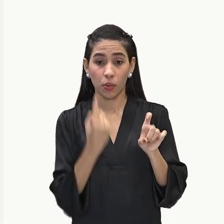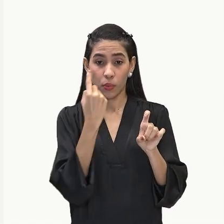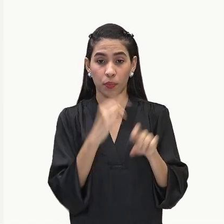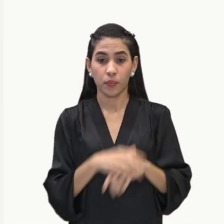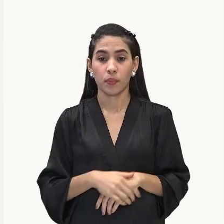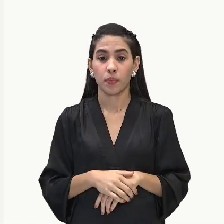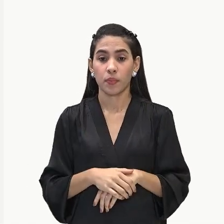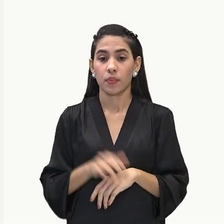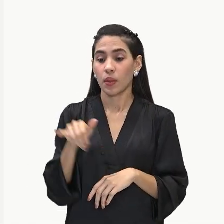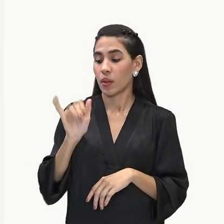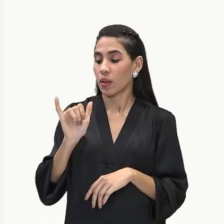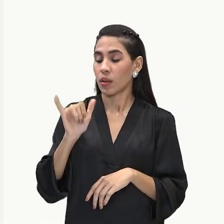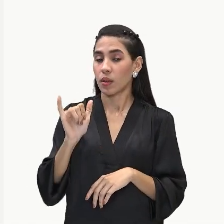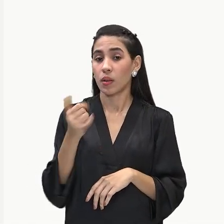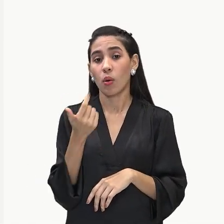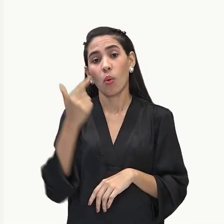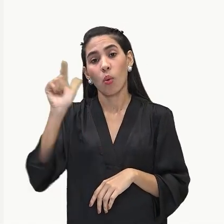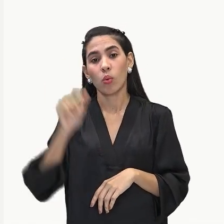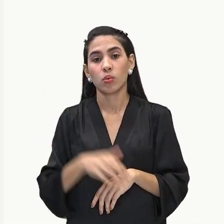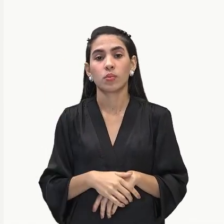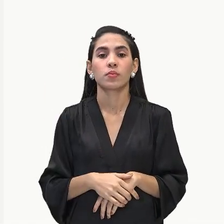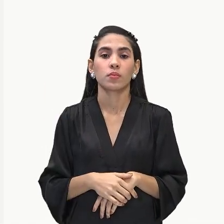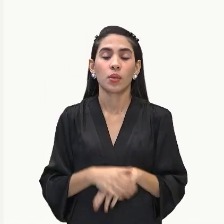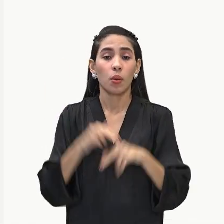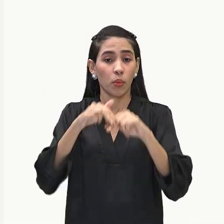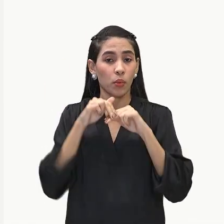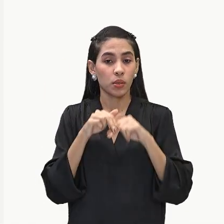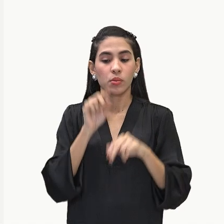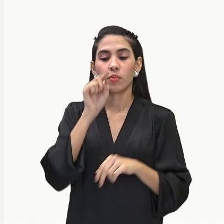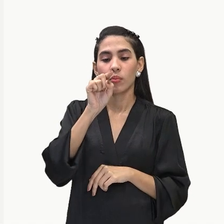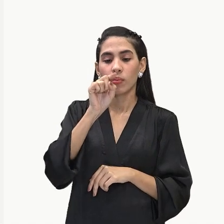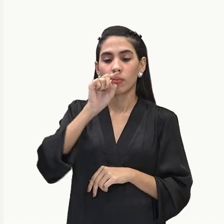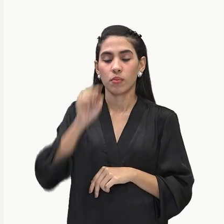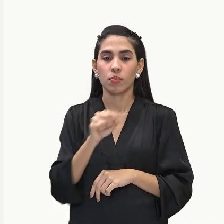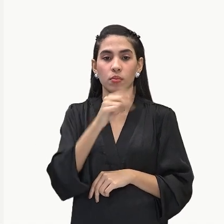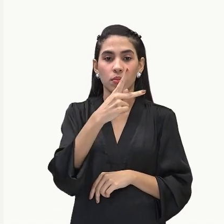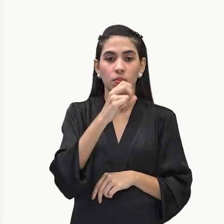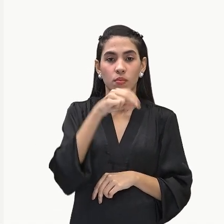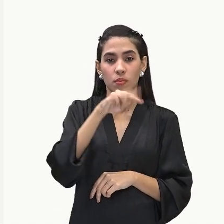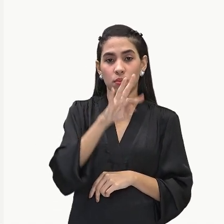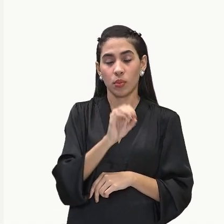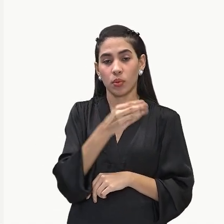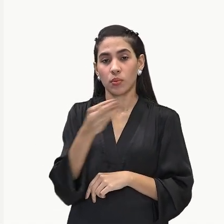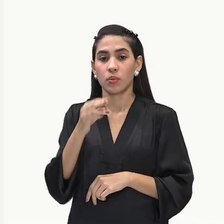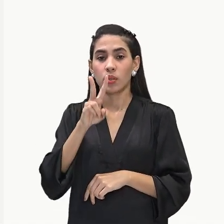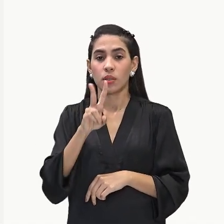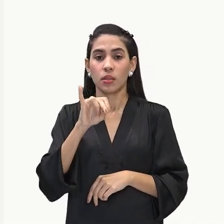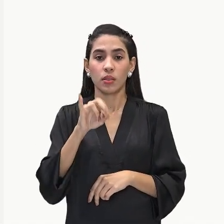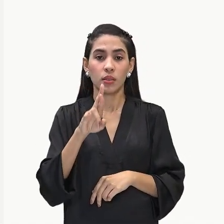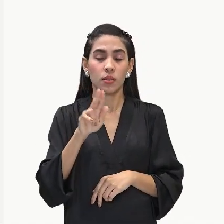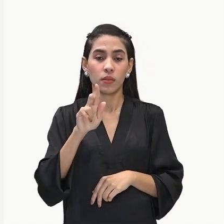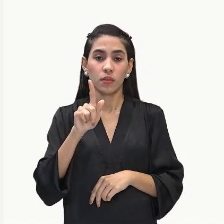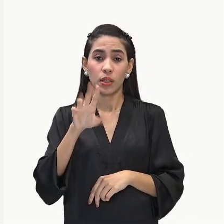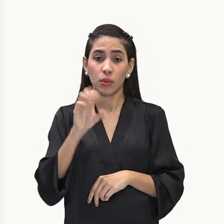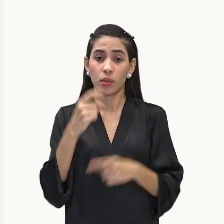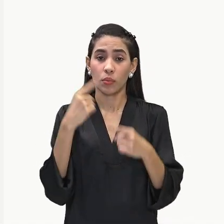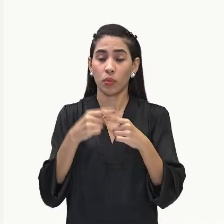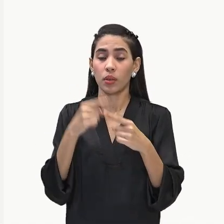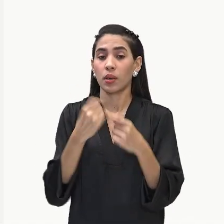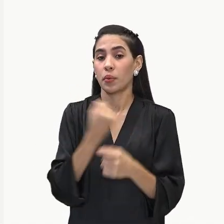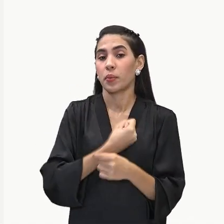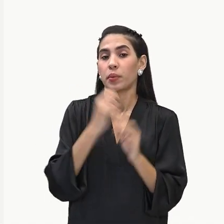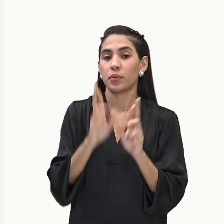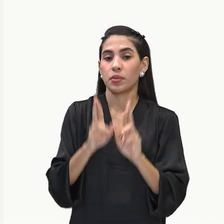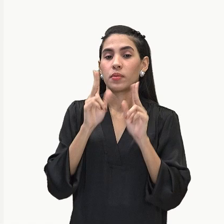do y é outro. Por isso, ponto e vírgula, para estar ali, ó, dizendo para você que são números diferentes. Porque se